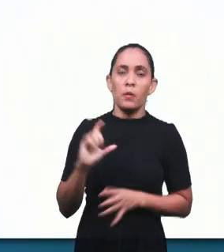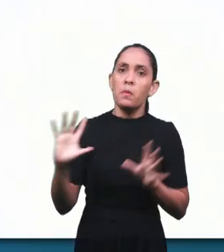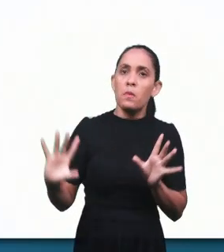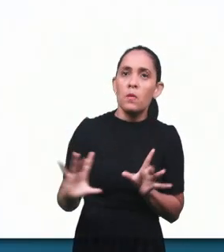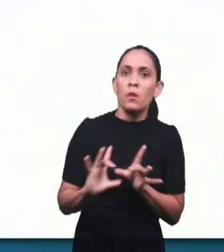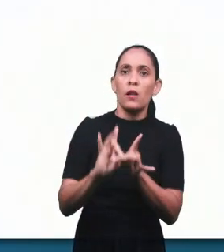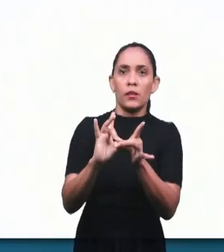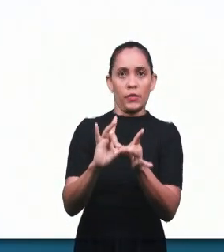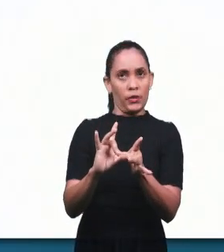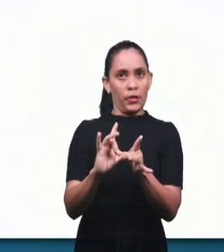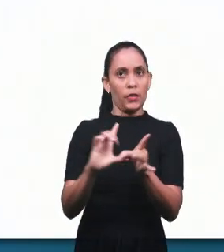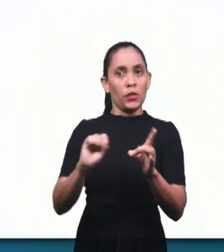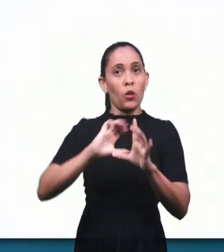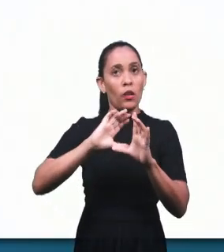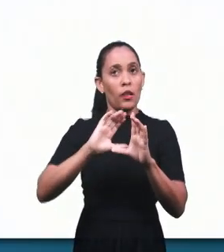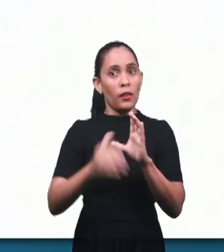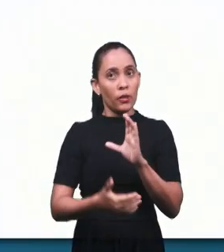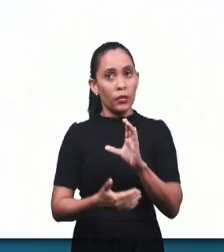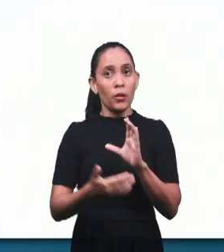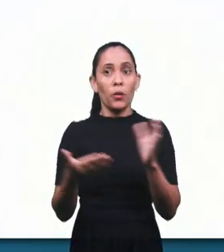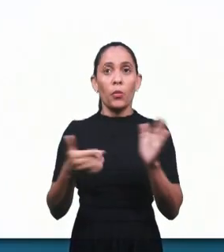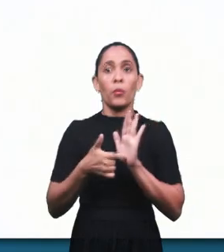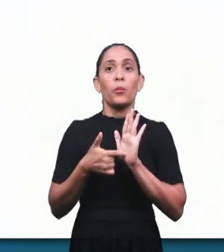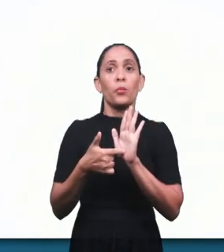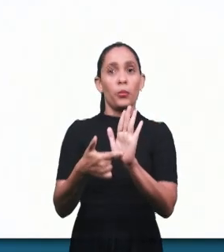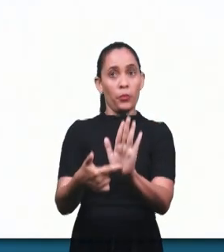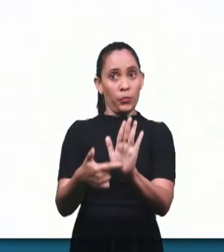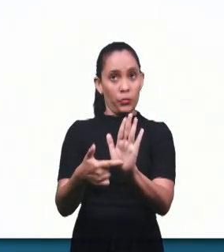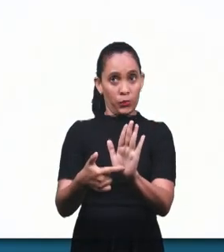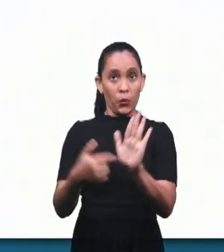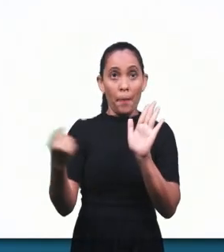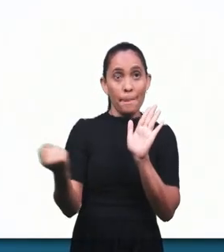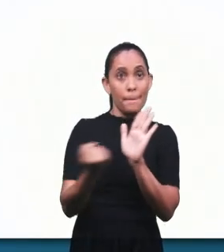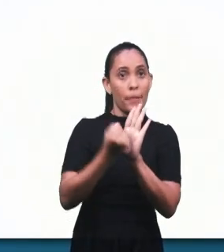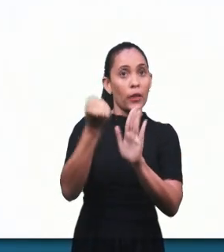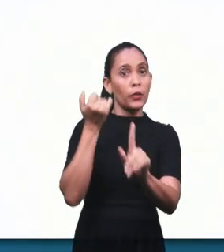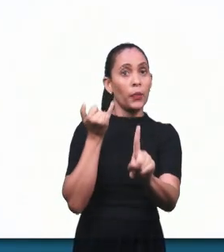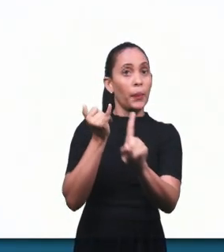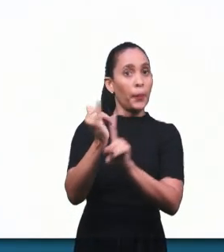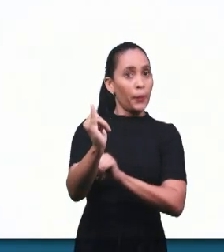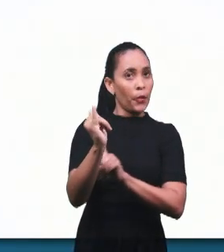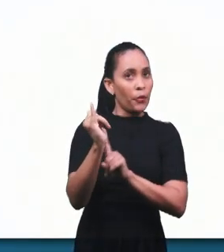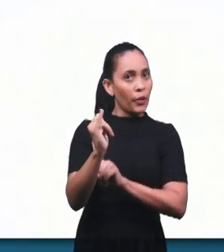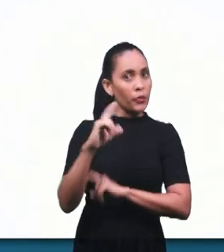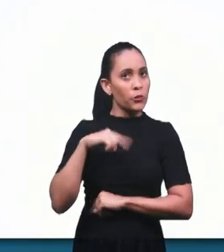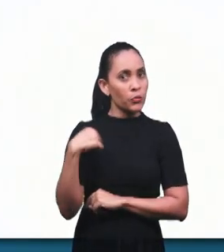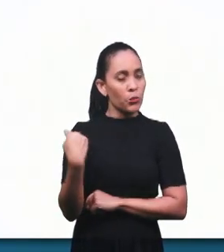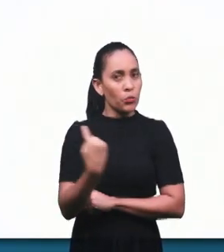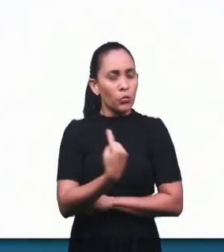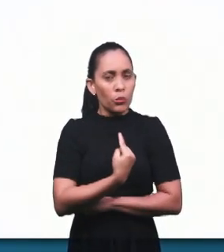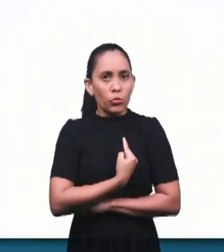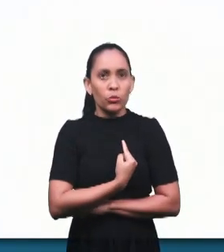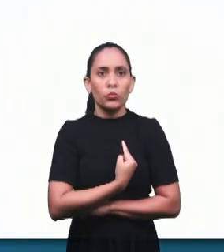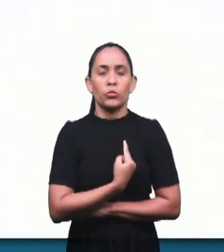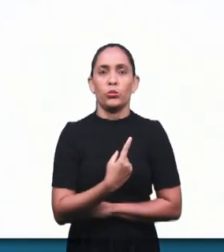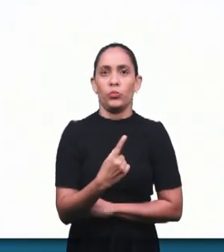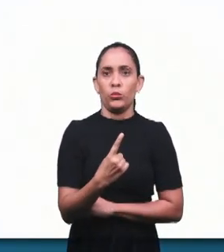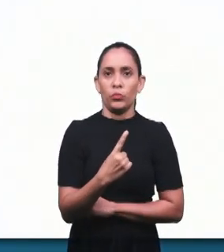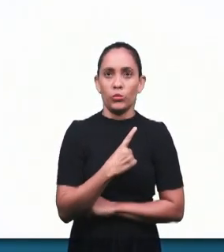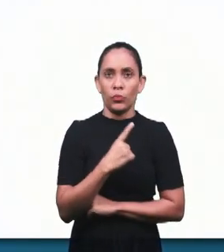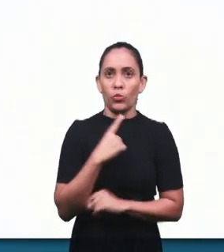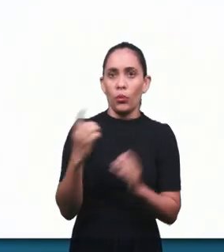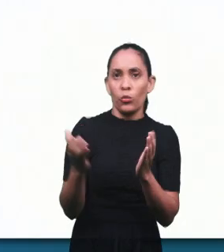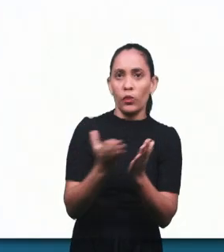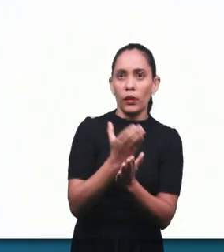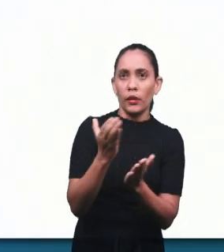dos aspectos e marcadores proféticos encontrados entre o que lemos no